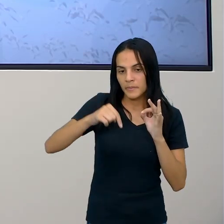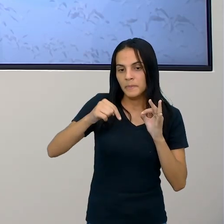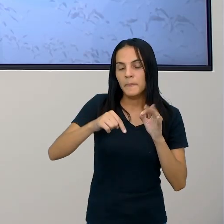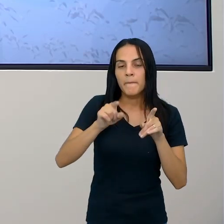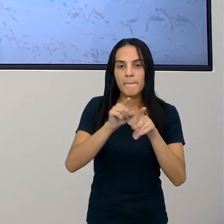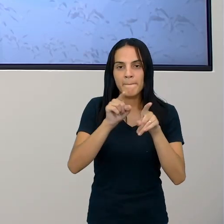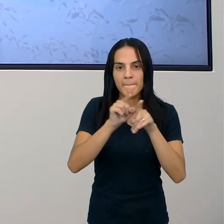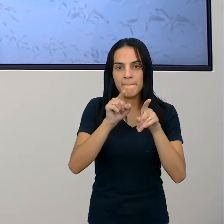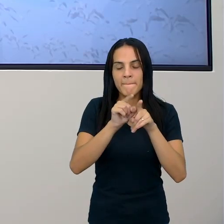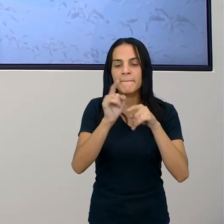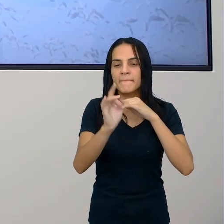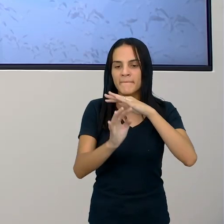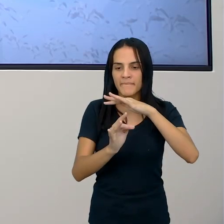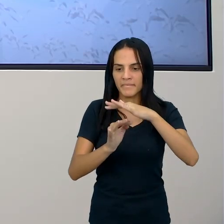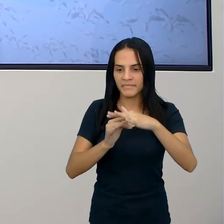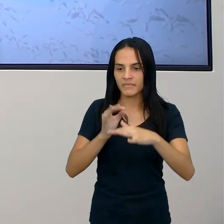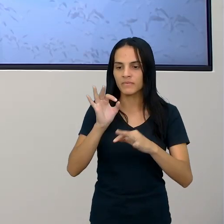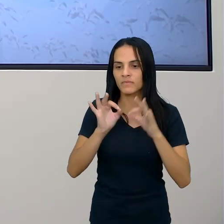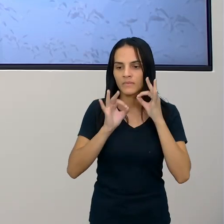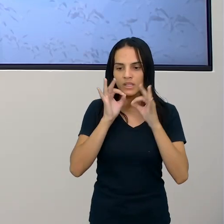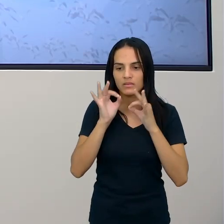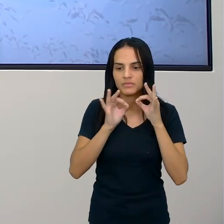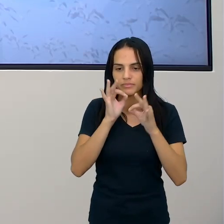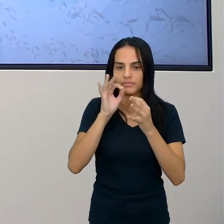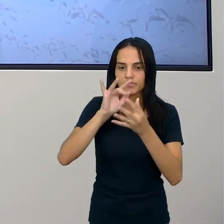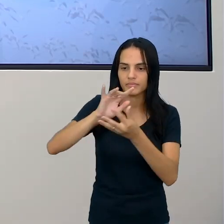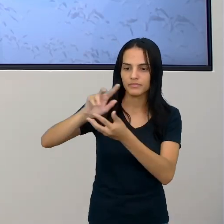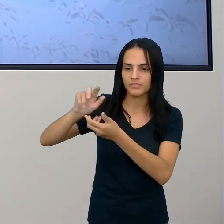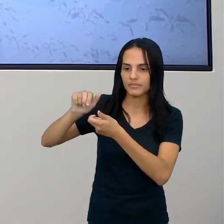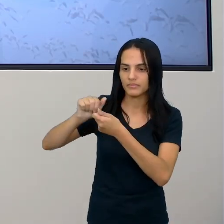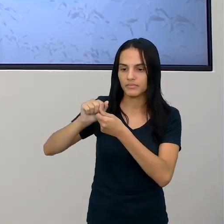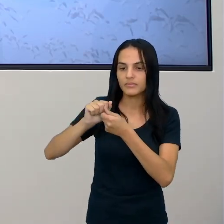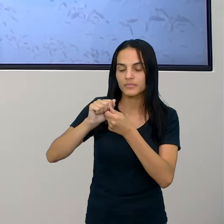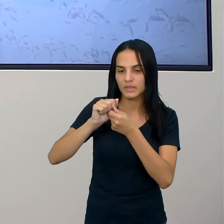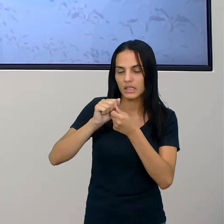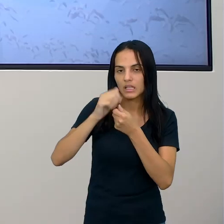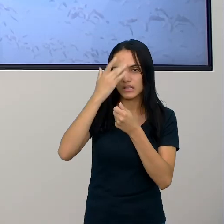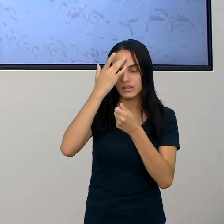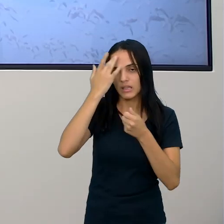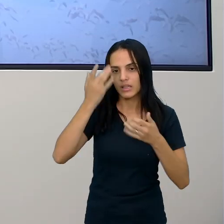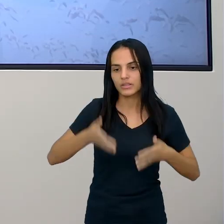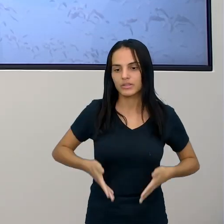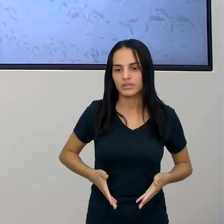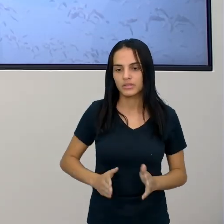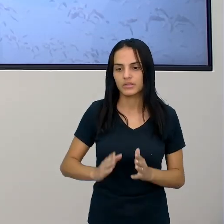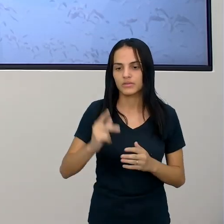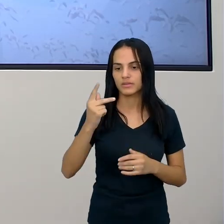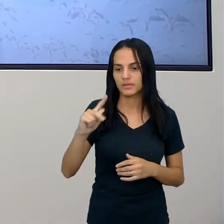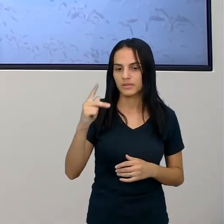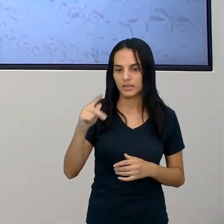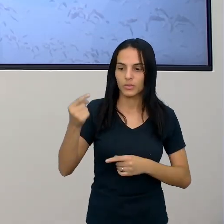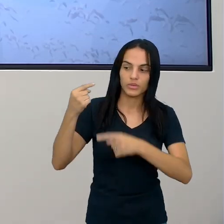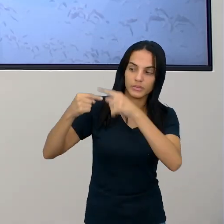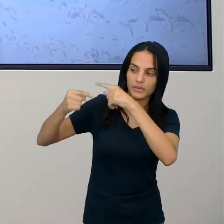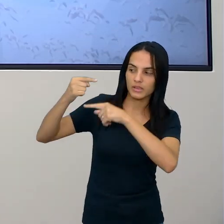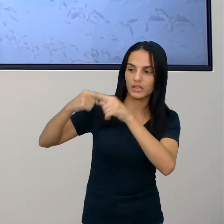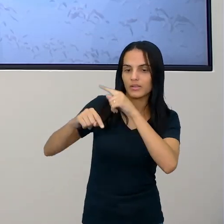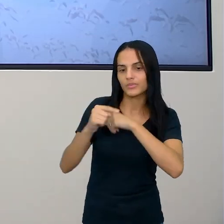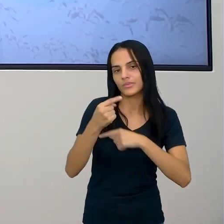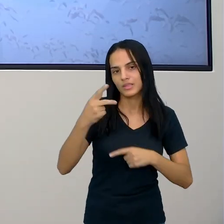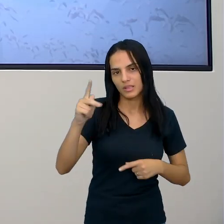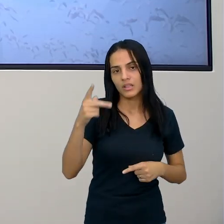e emigraram, né, do ponto de vista da terra natal desses meus antepassados e dos